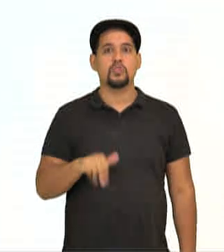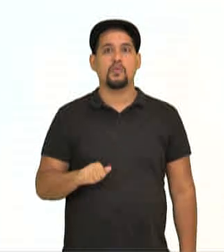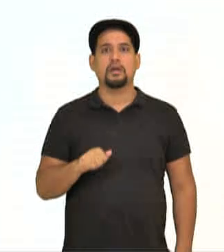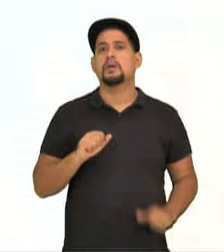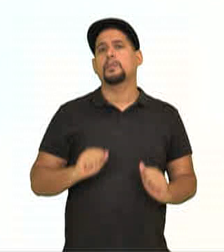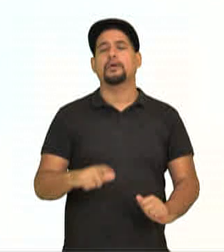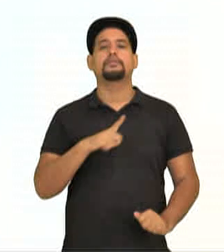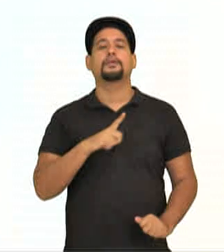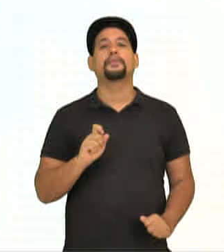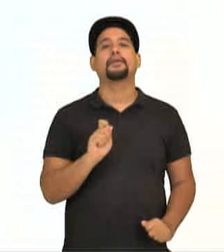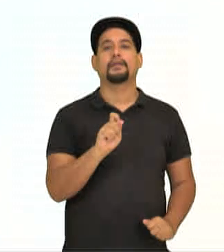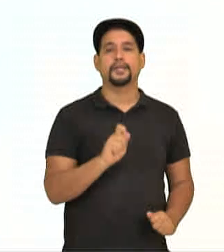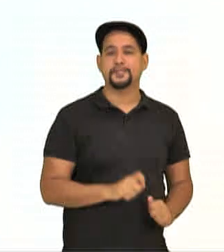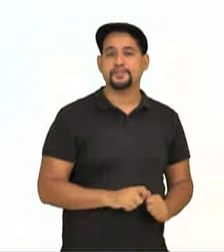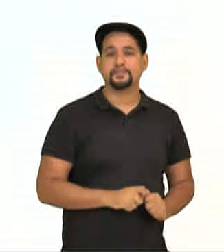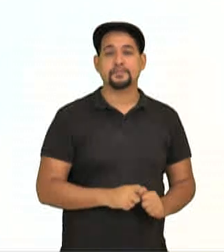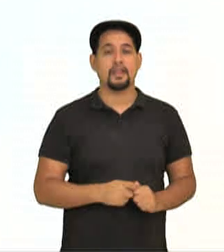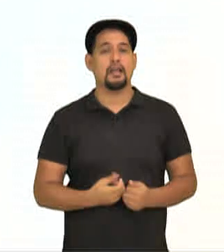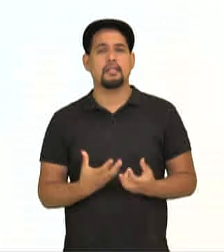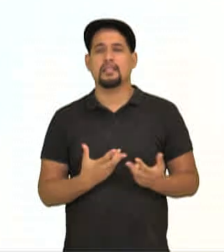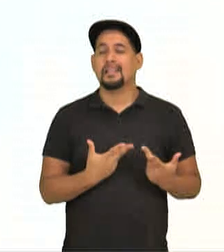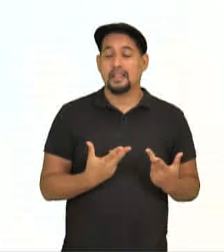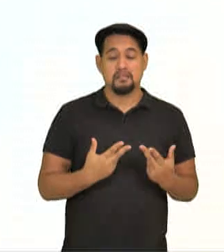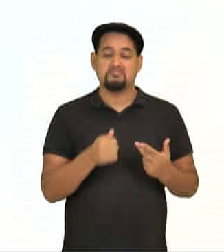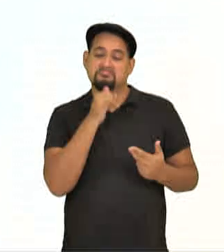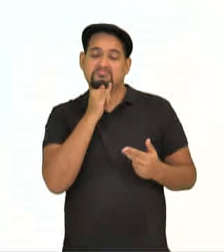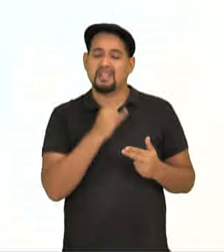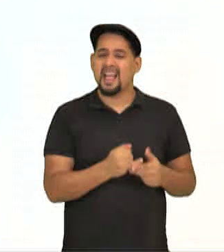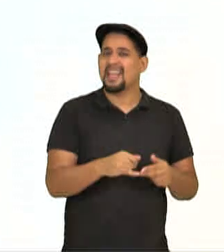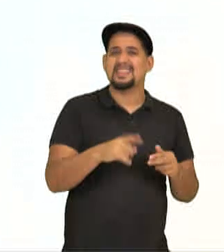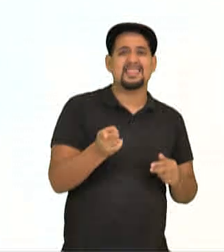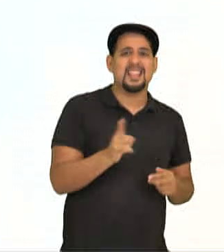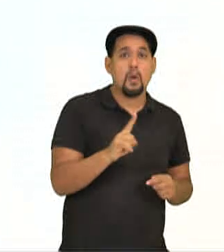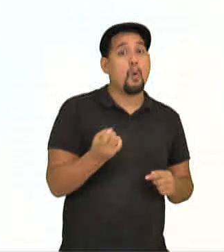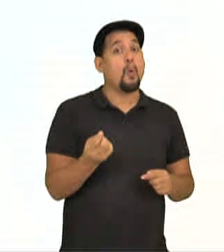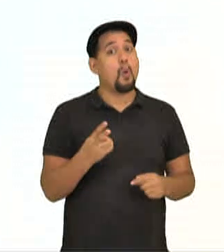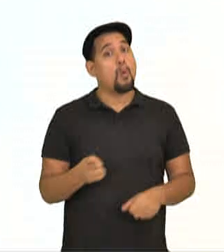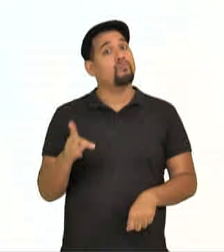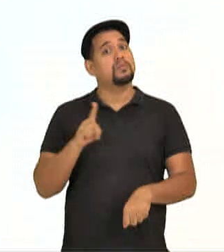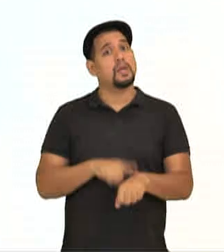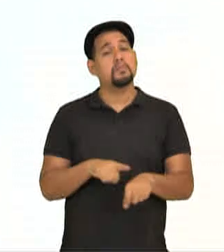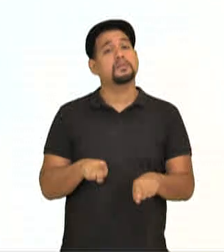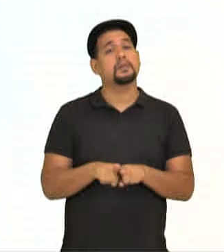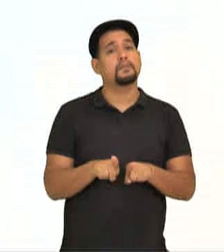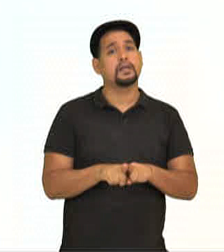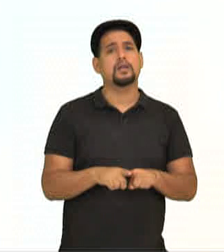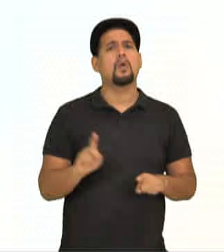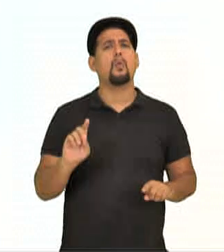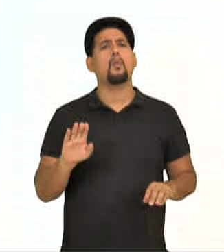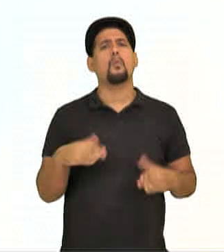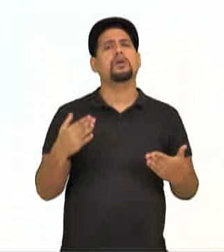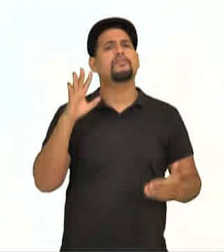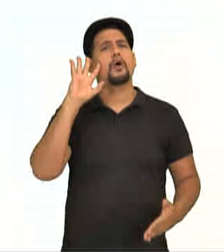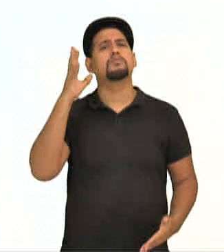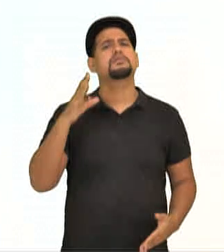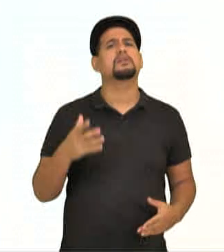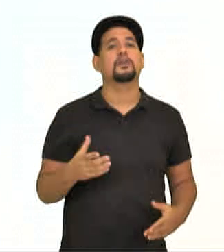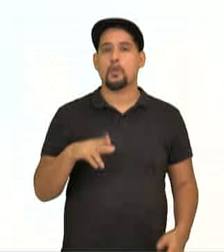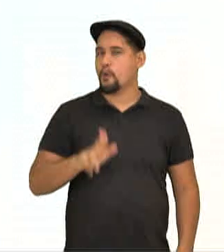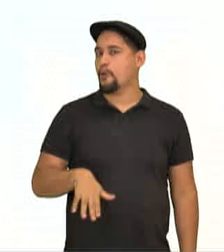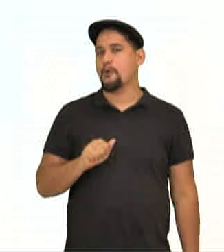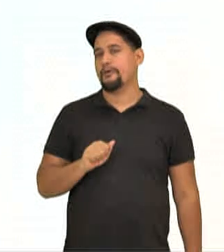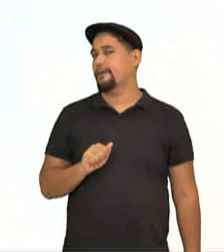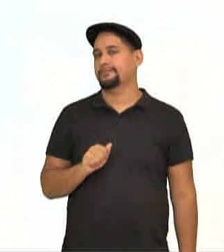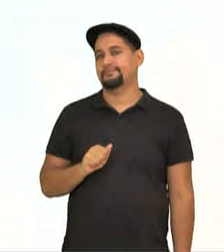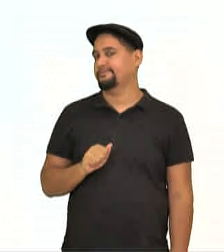ela pode marcar tanto a negação como o tempo. Quando que isso vai acontecer? Nunca.